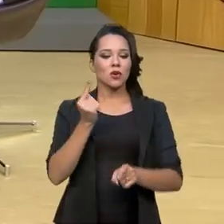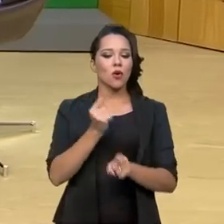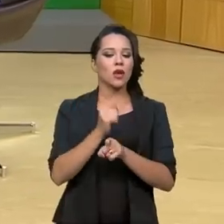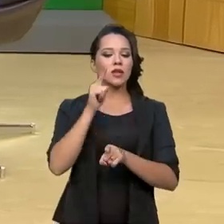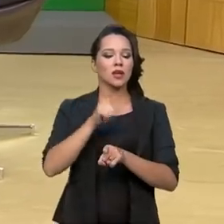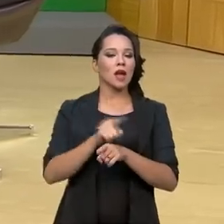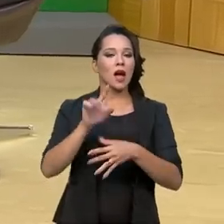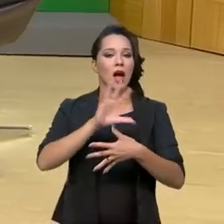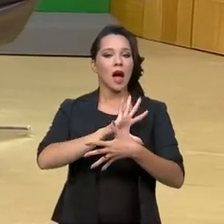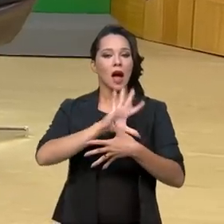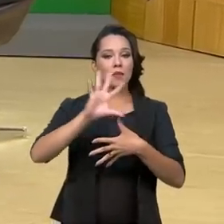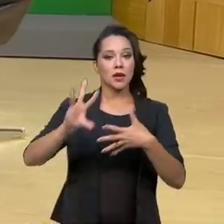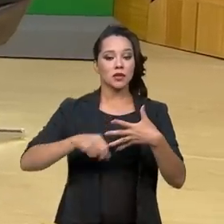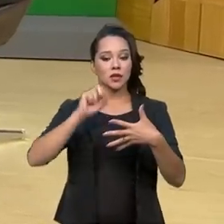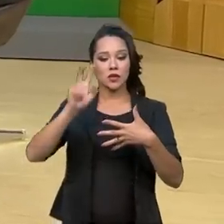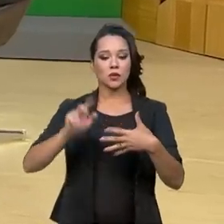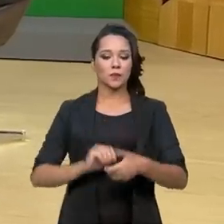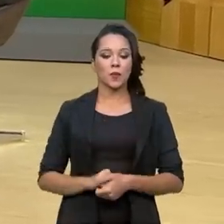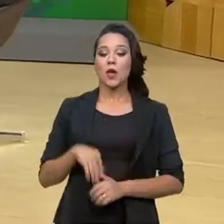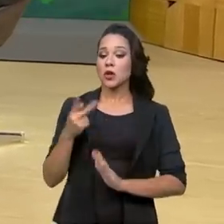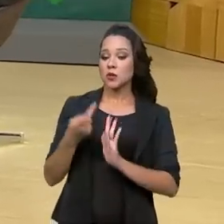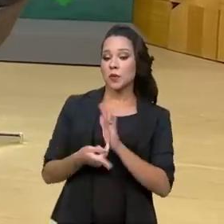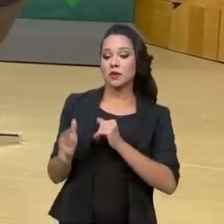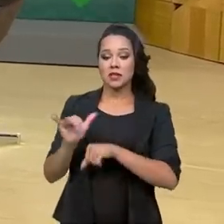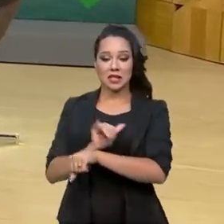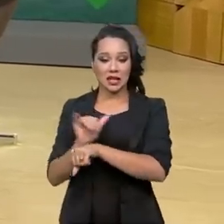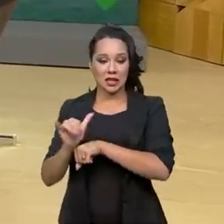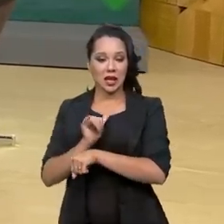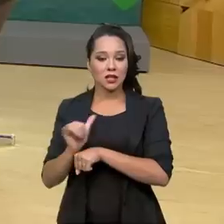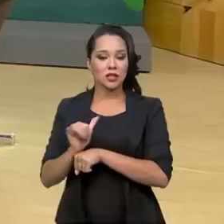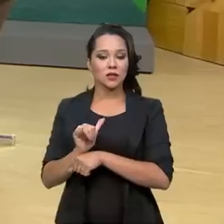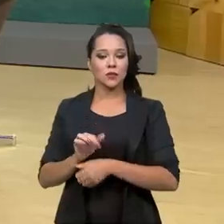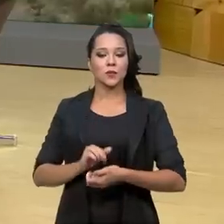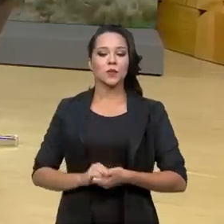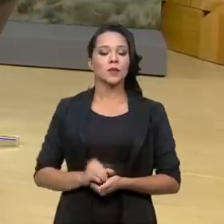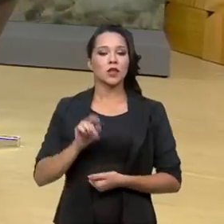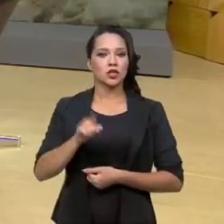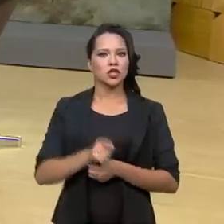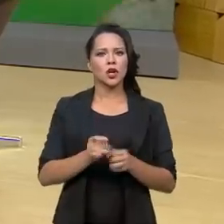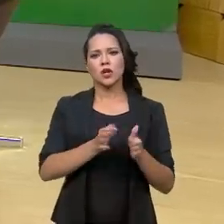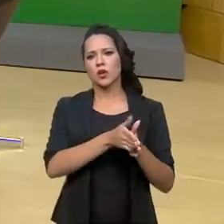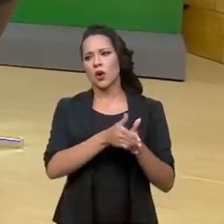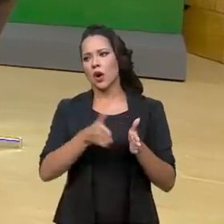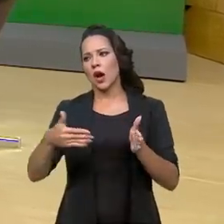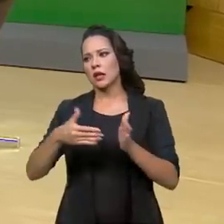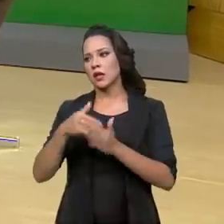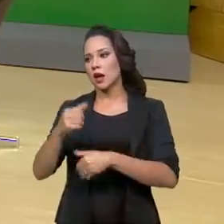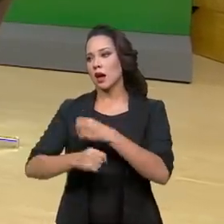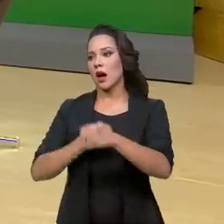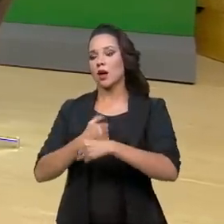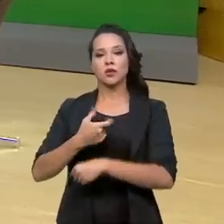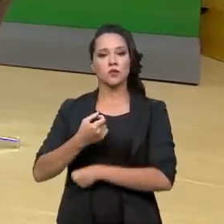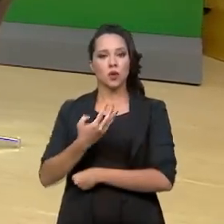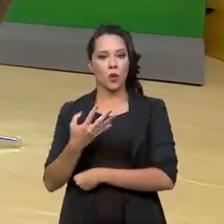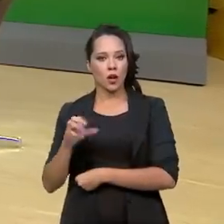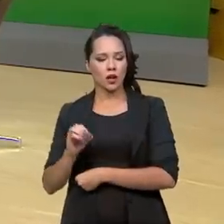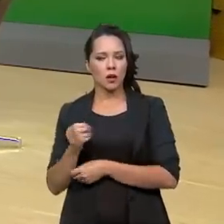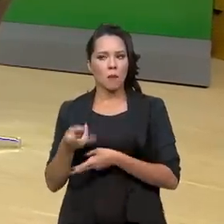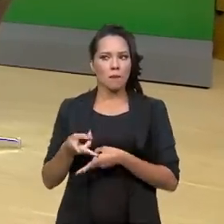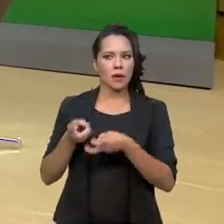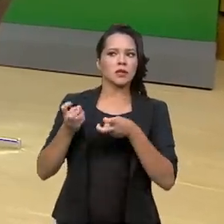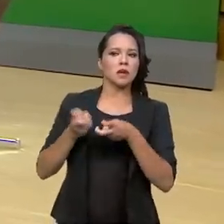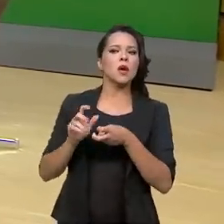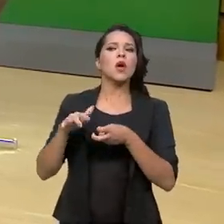relação às ameaças, o nosso plano estratégico de longa duração, até 2040, ele identifica claramente